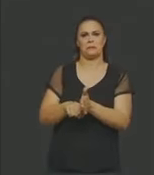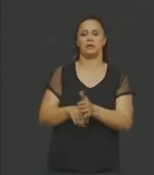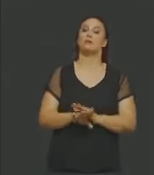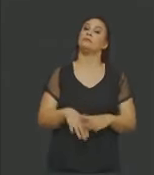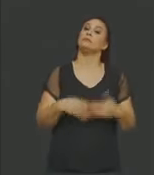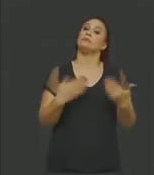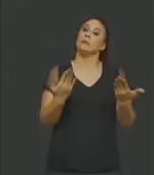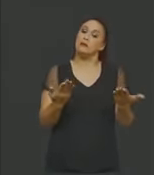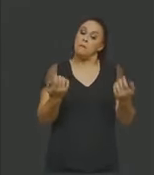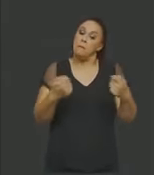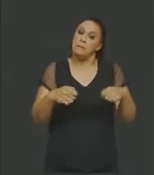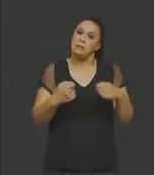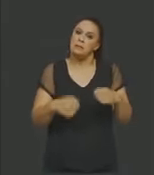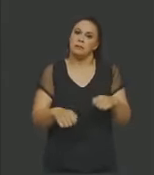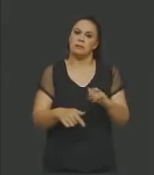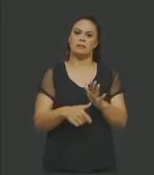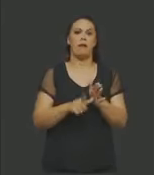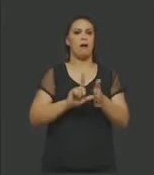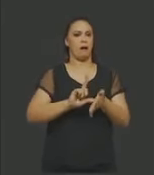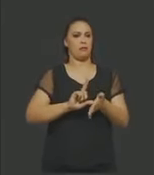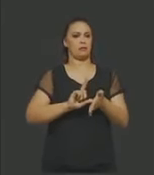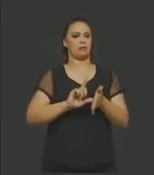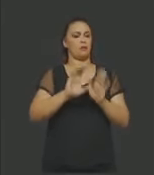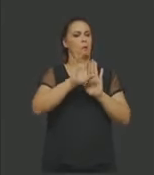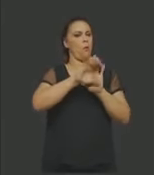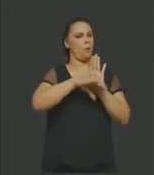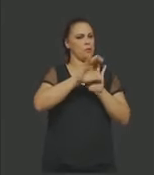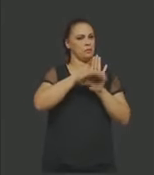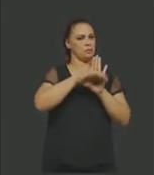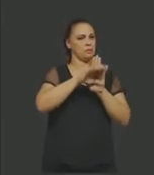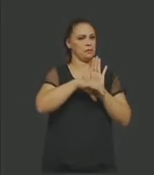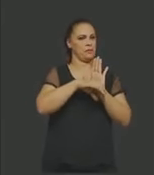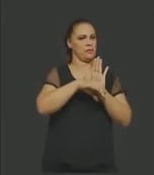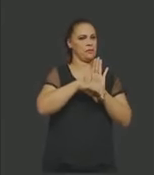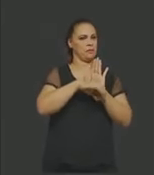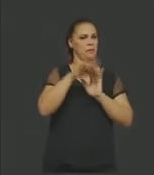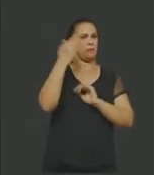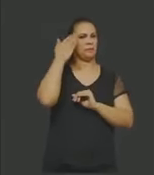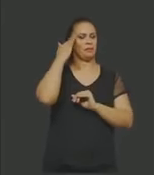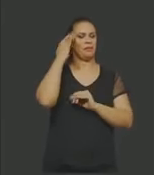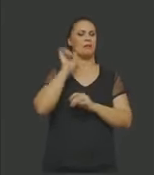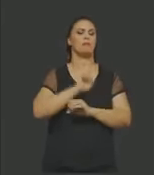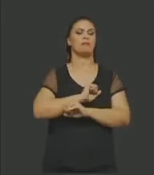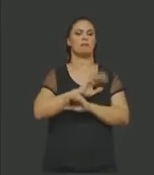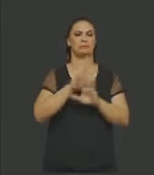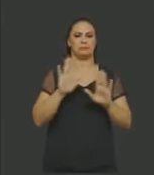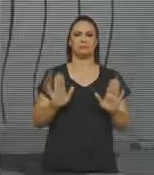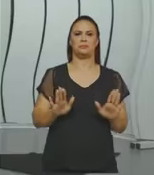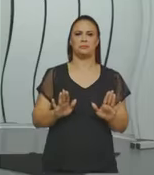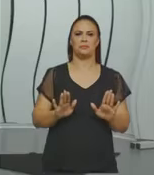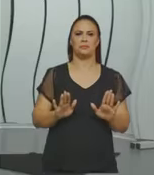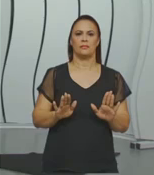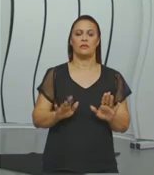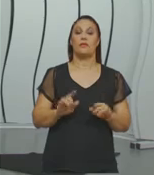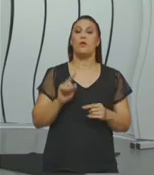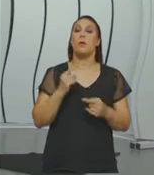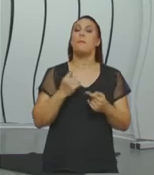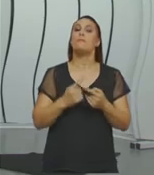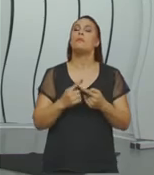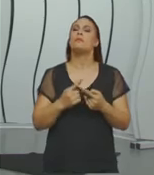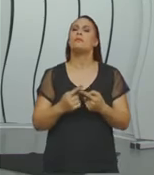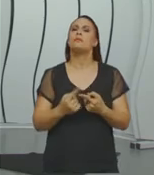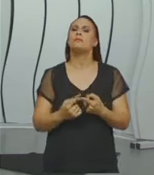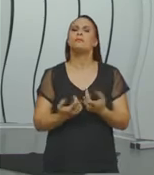iniciais antes da gente iniciar de vez o nosso estudo. Por quê? Porque nós